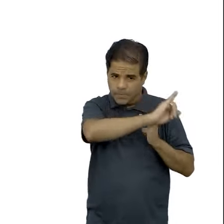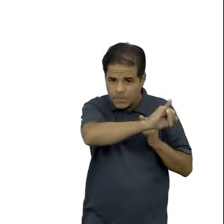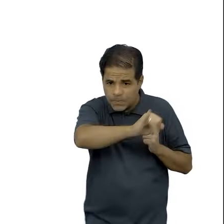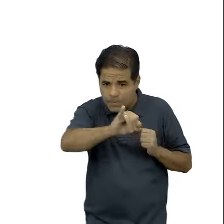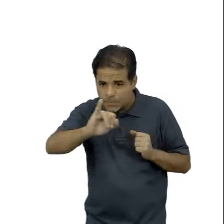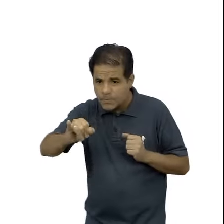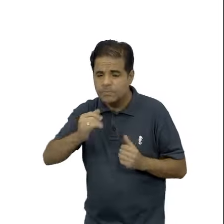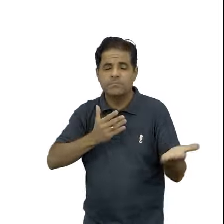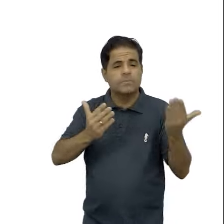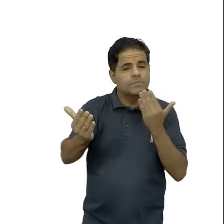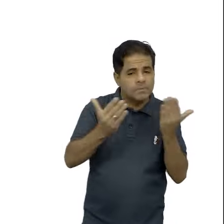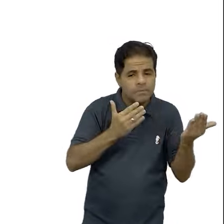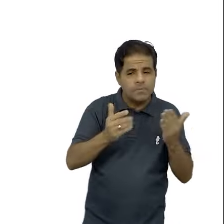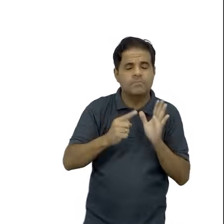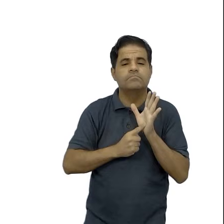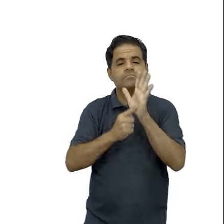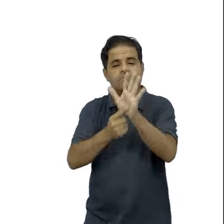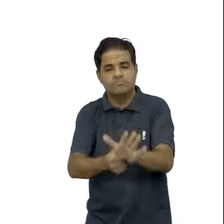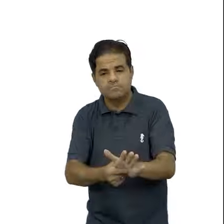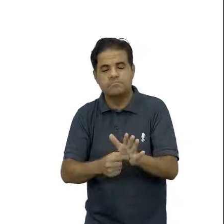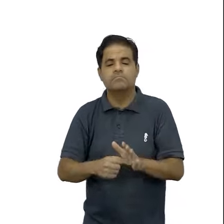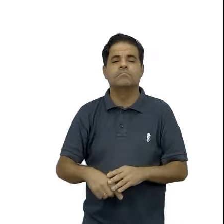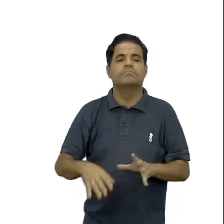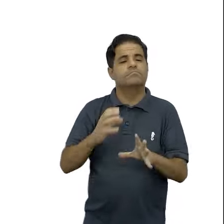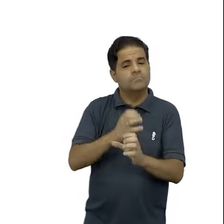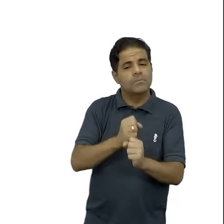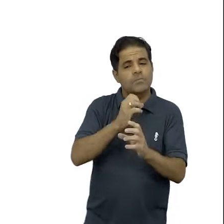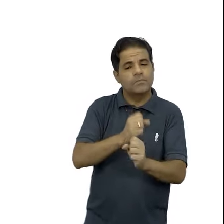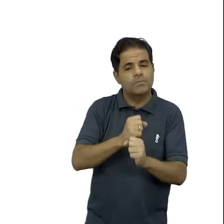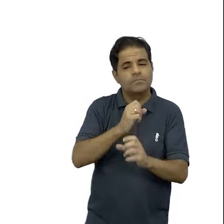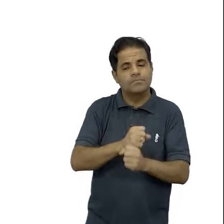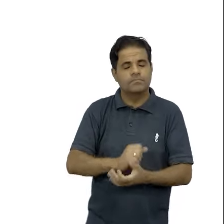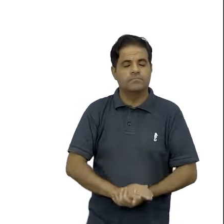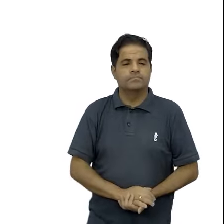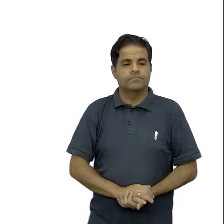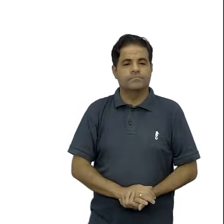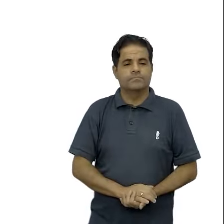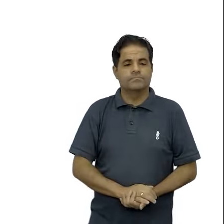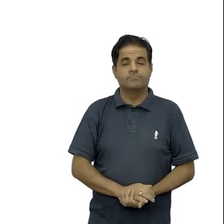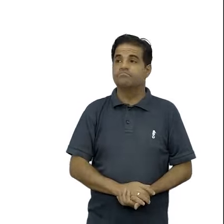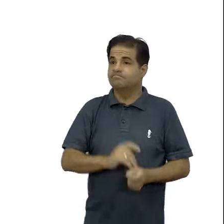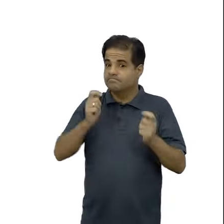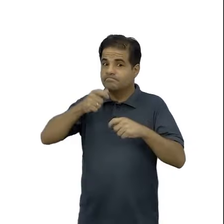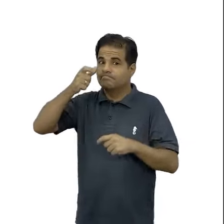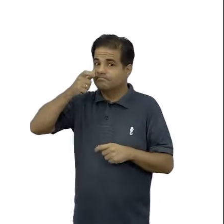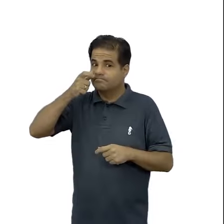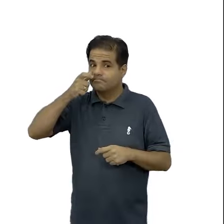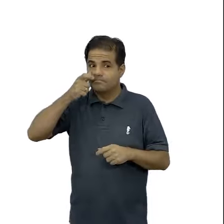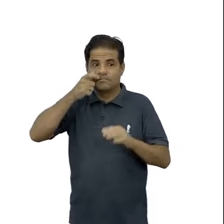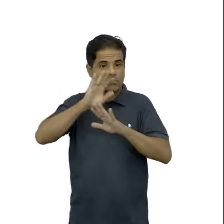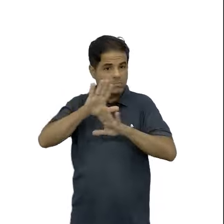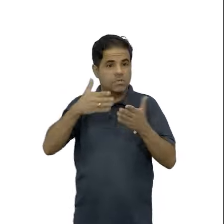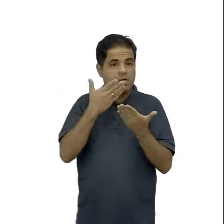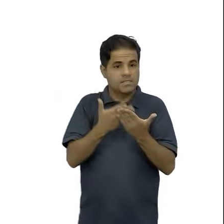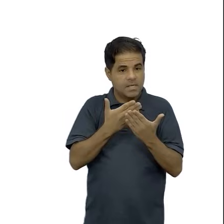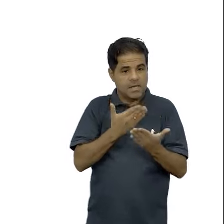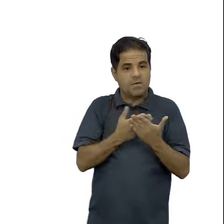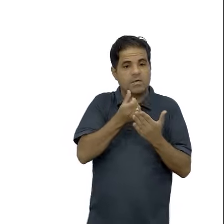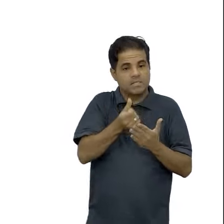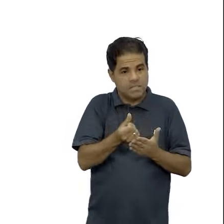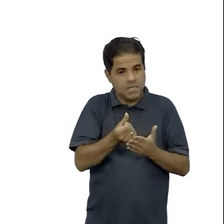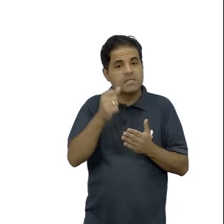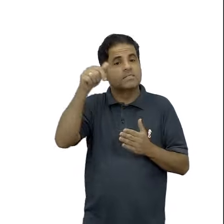e comparar as representações feitas nas contagens. Como podemos observar, apenas as aulas 6